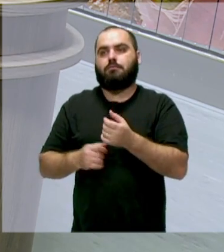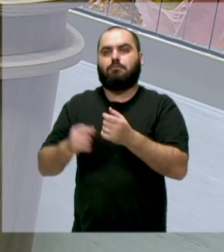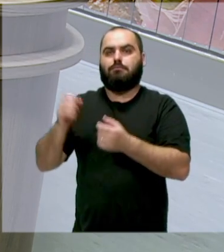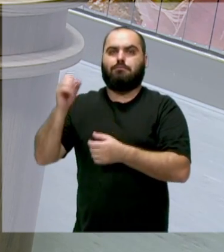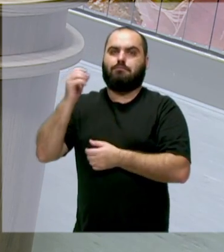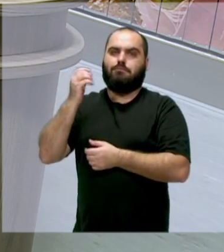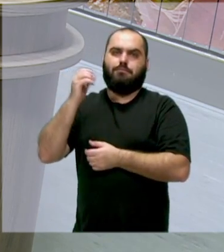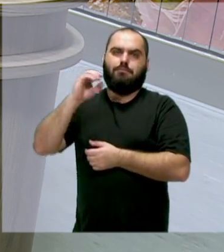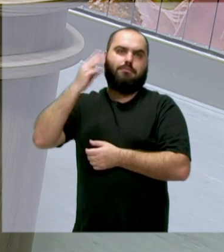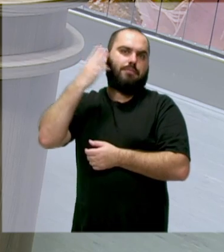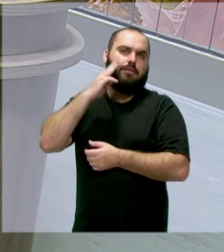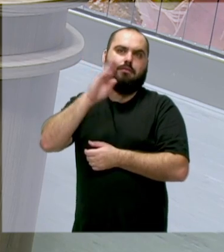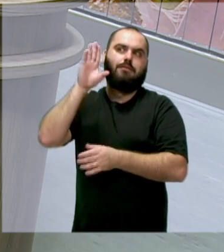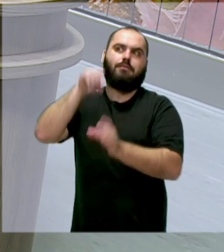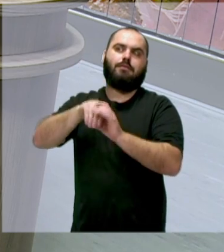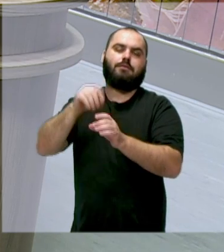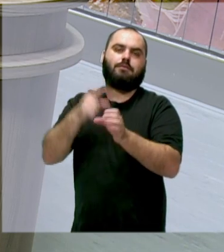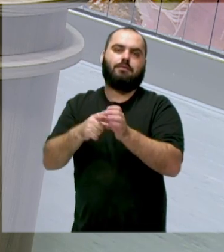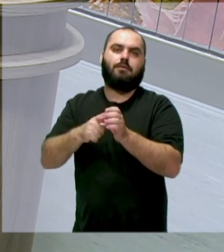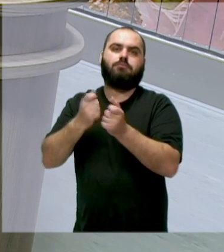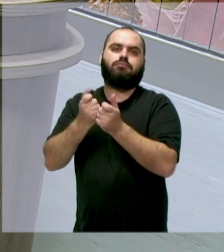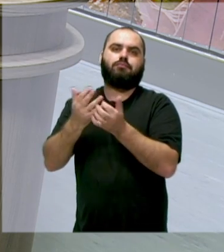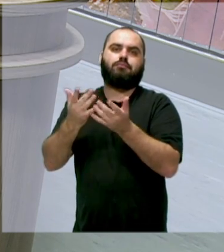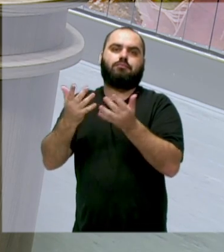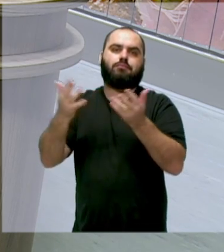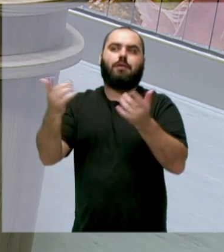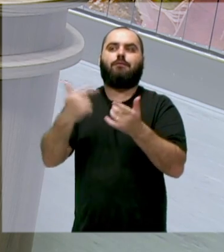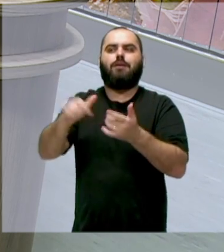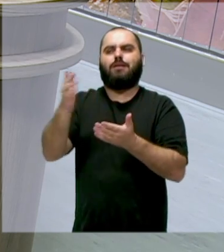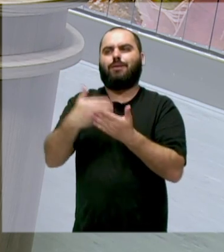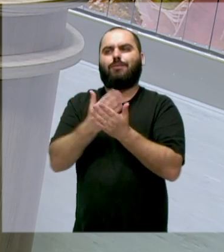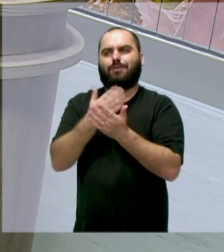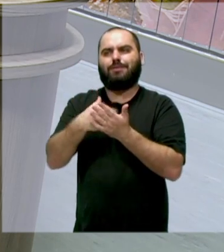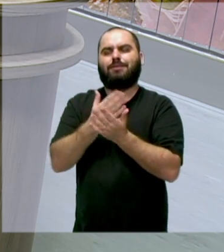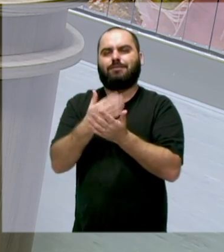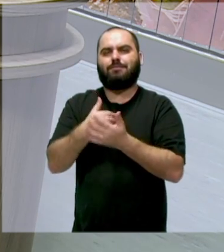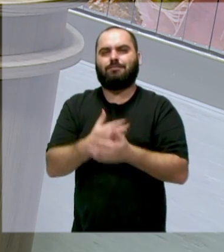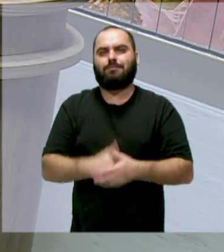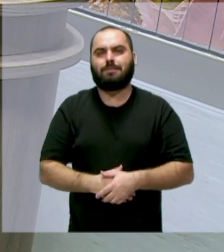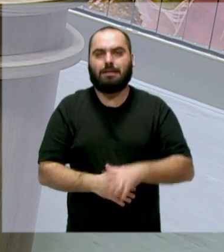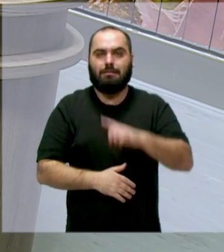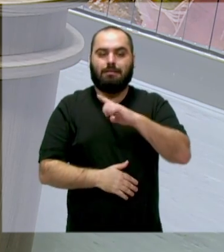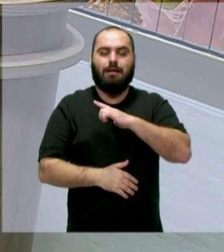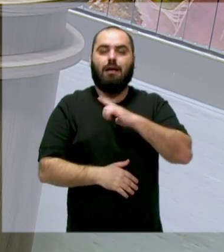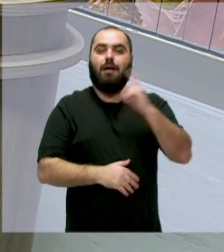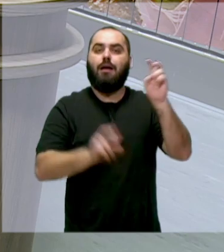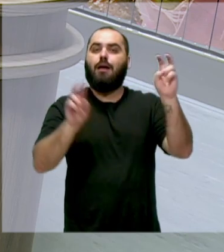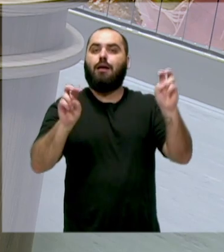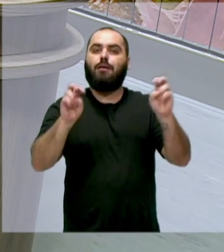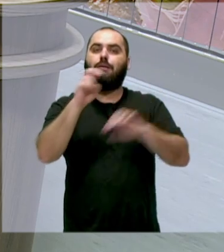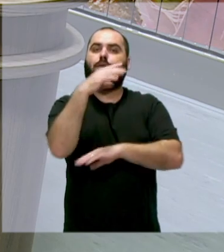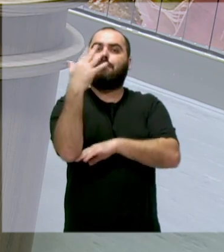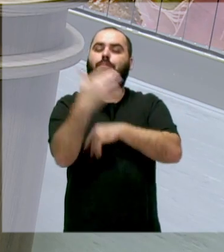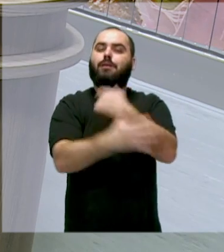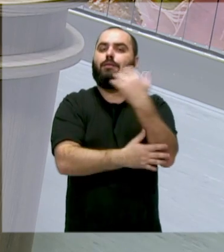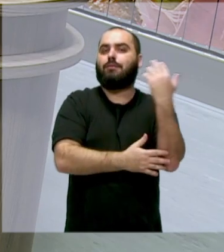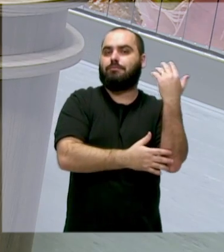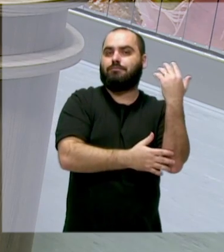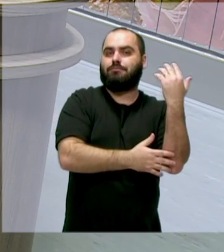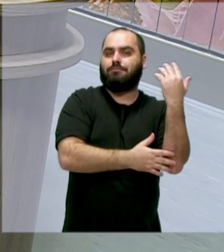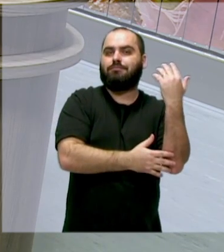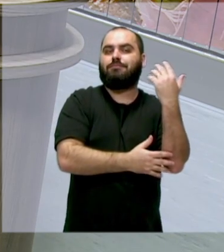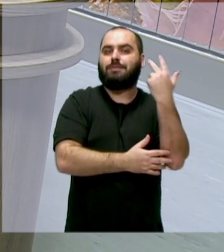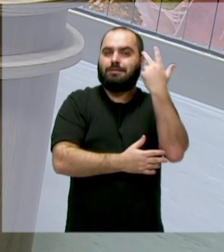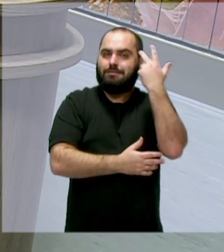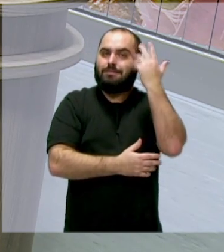de mosquitos dentro de uma cidade. Isso também vai incomodar. Você está mexendo com questões ambientais, de natureza, como a gente